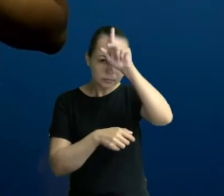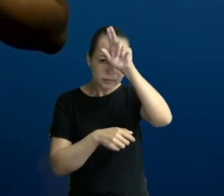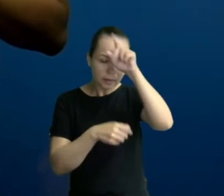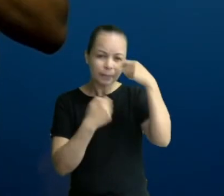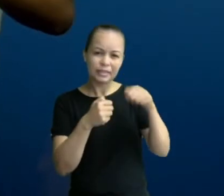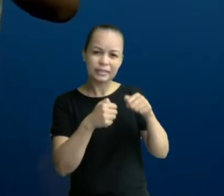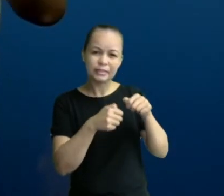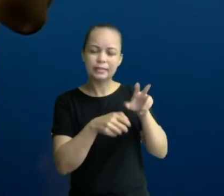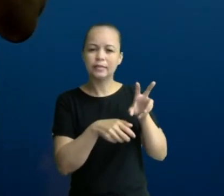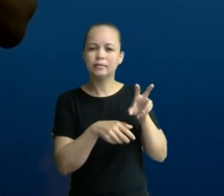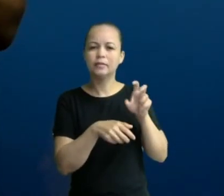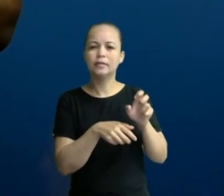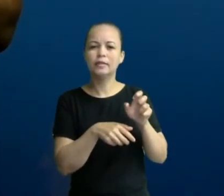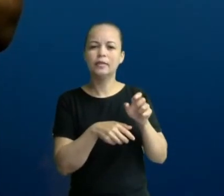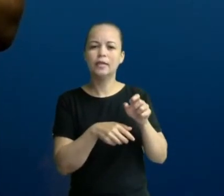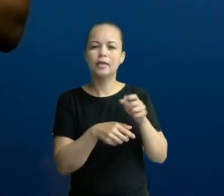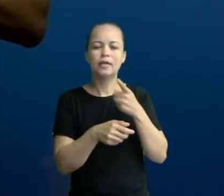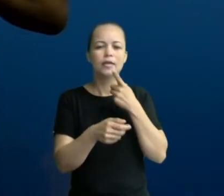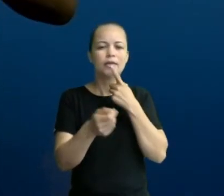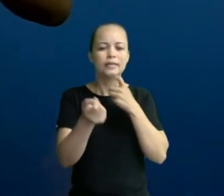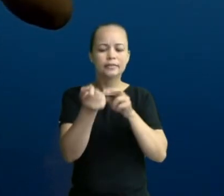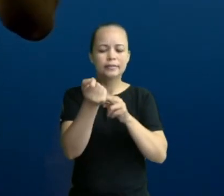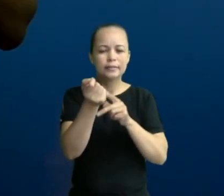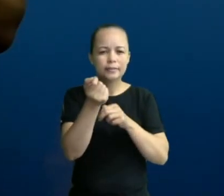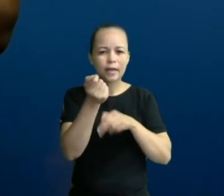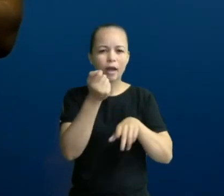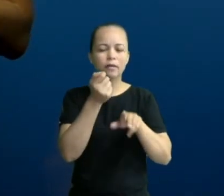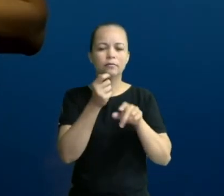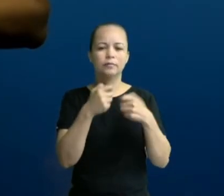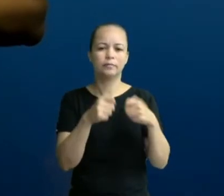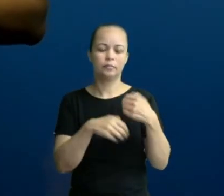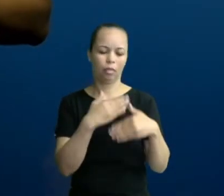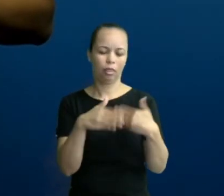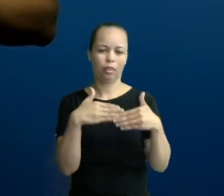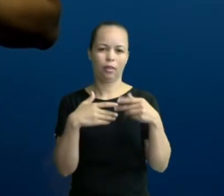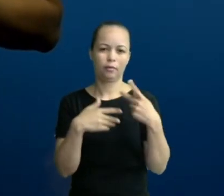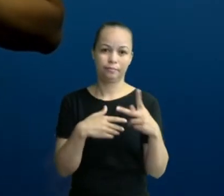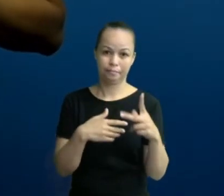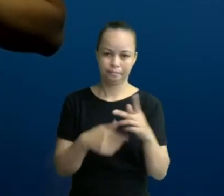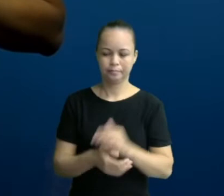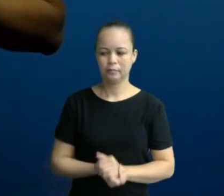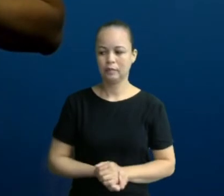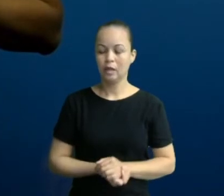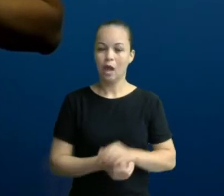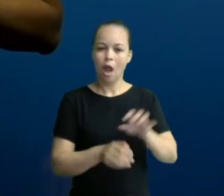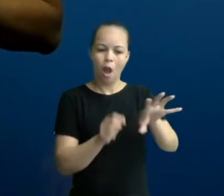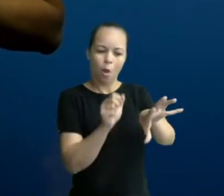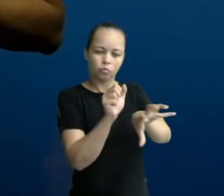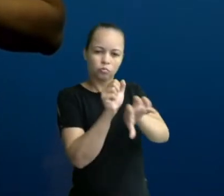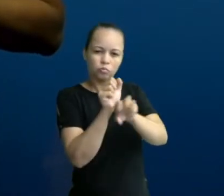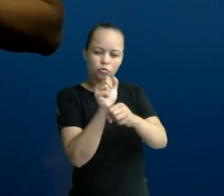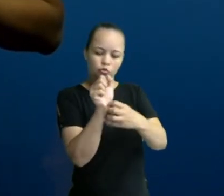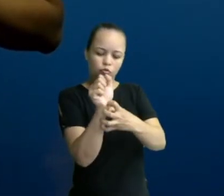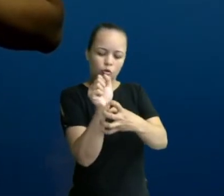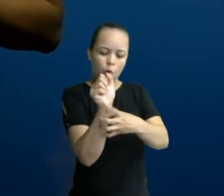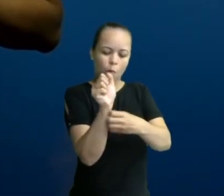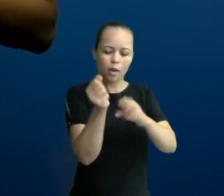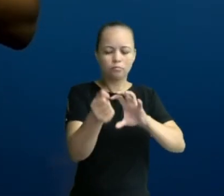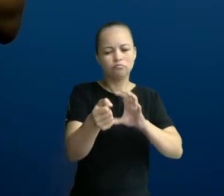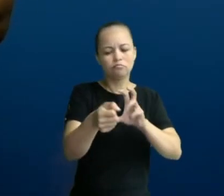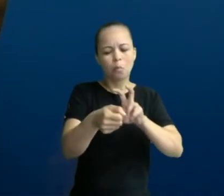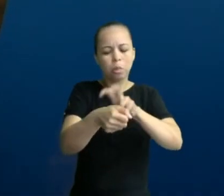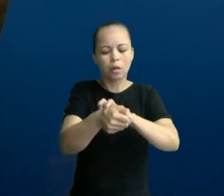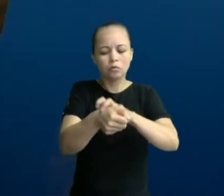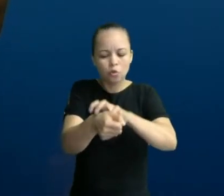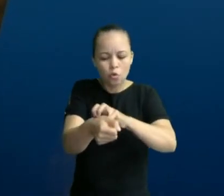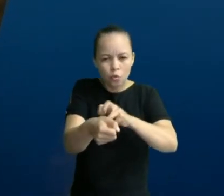sangue. Para justamente fazer lá os seus processos nutricionais. Então, ao chupar o sangue, ele precisa